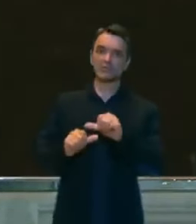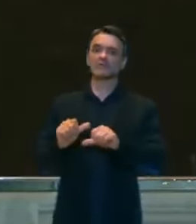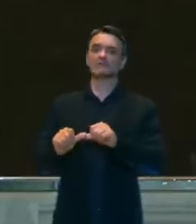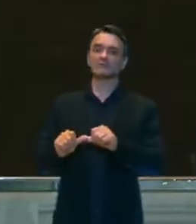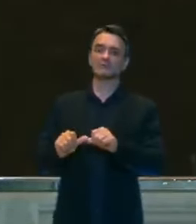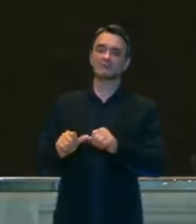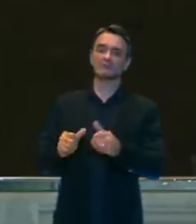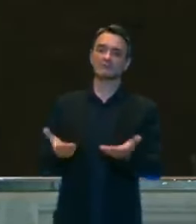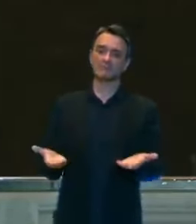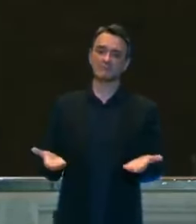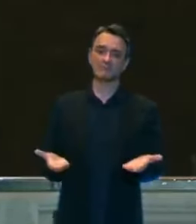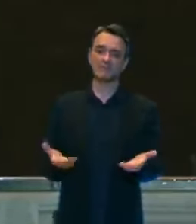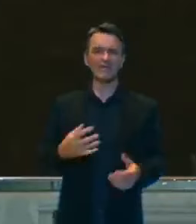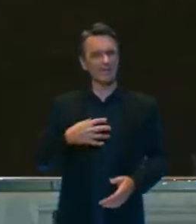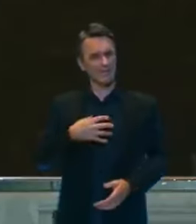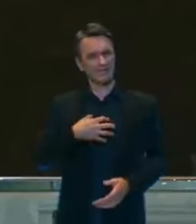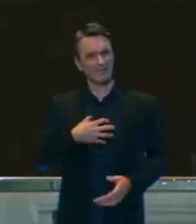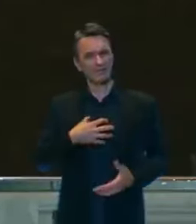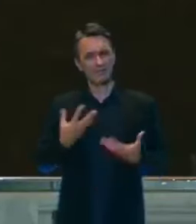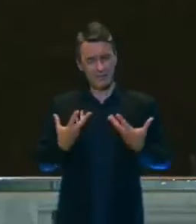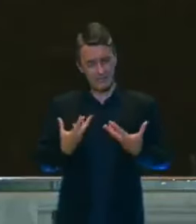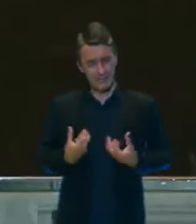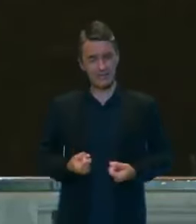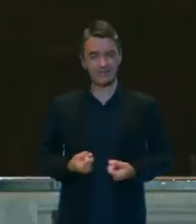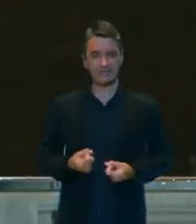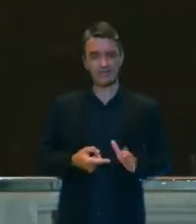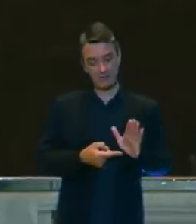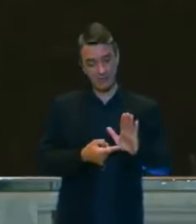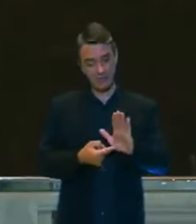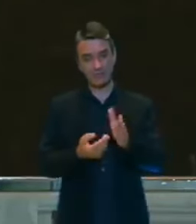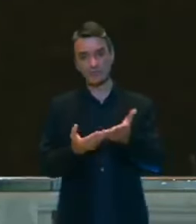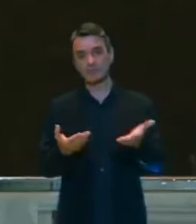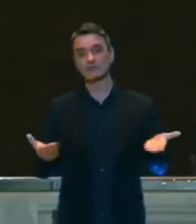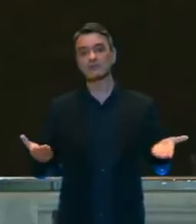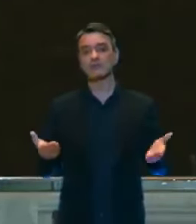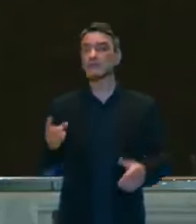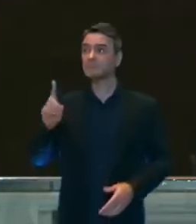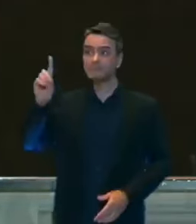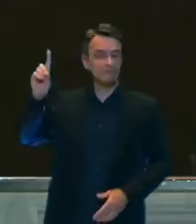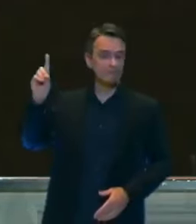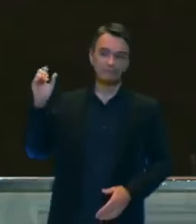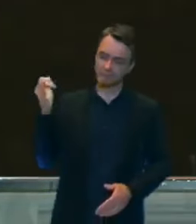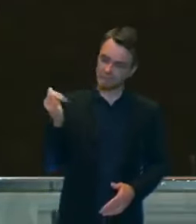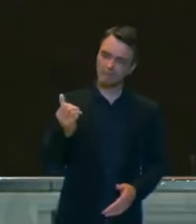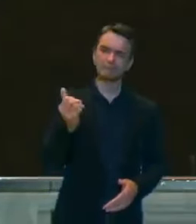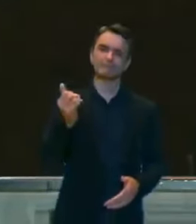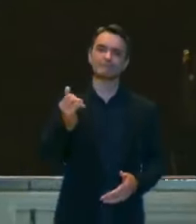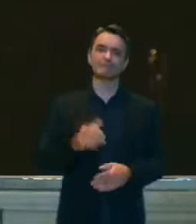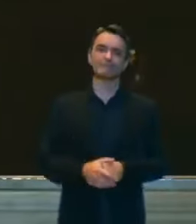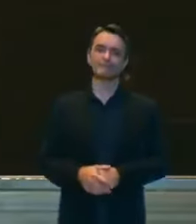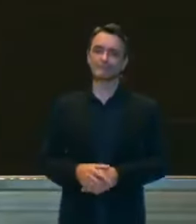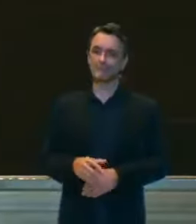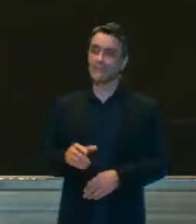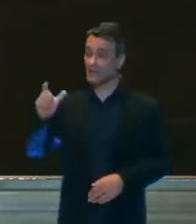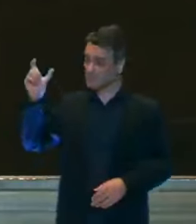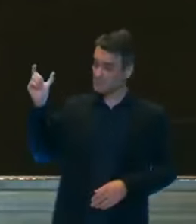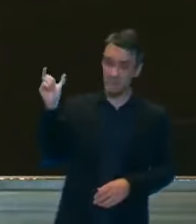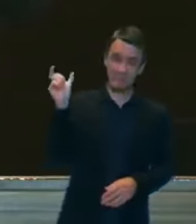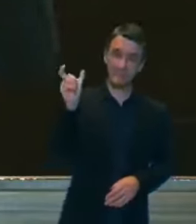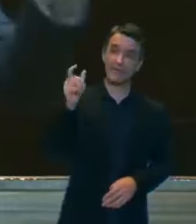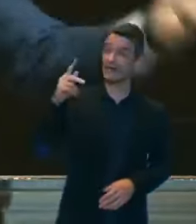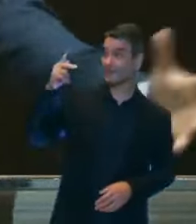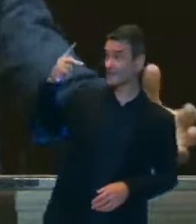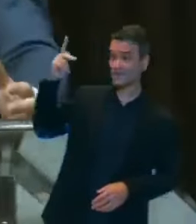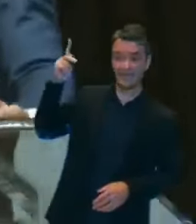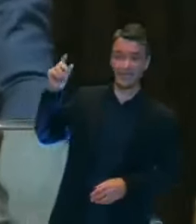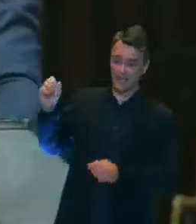Você está cansado? Eu quero te apresentar o hálito de Deus, a palavra de Deus.